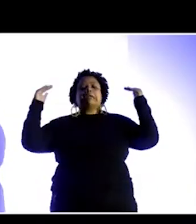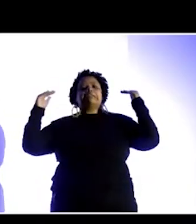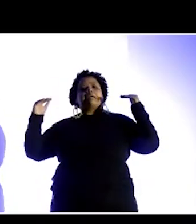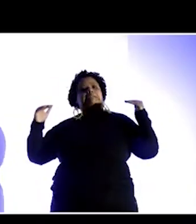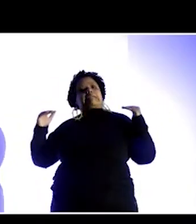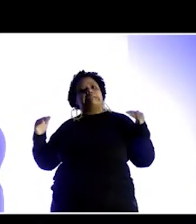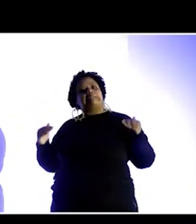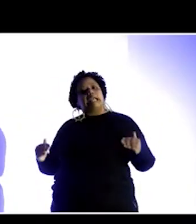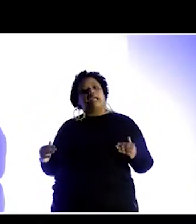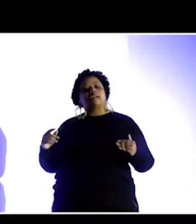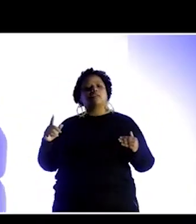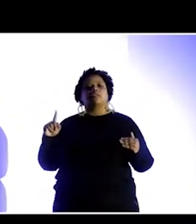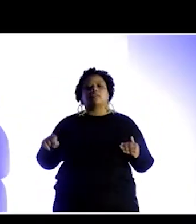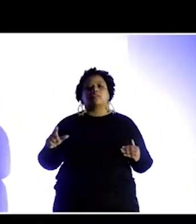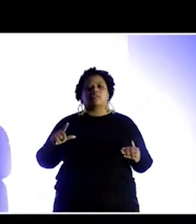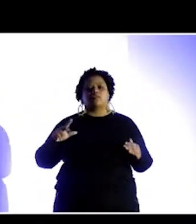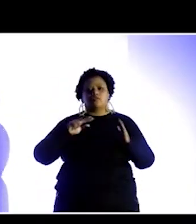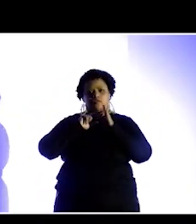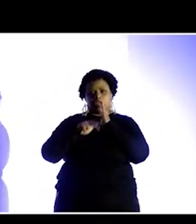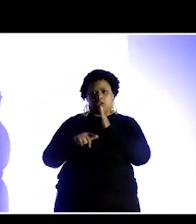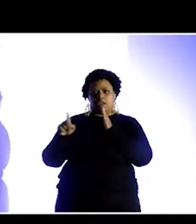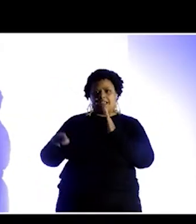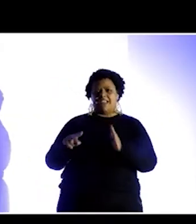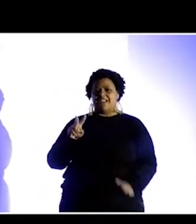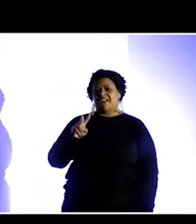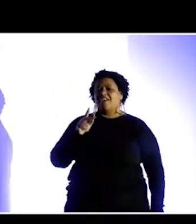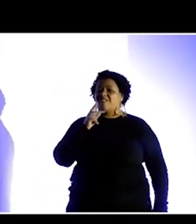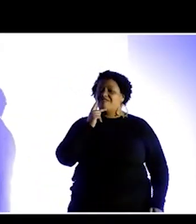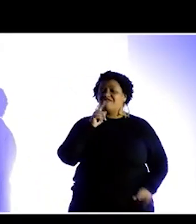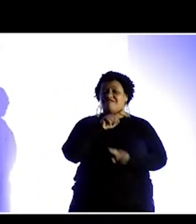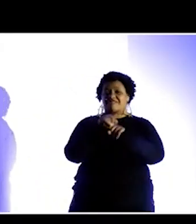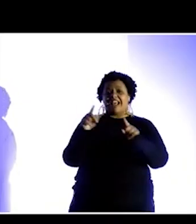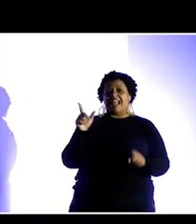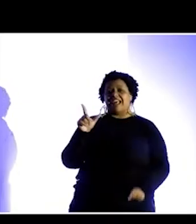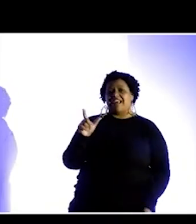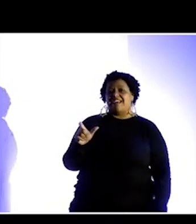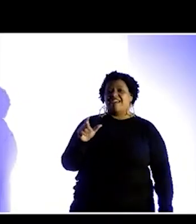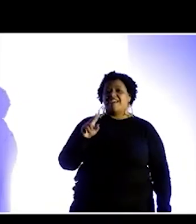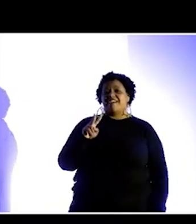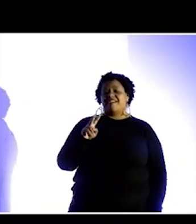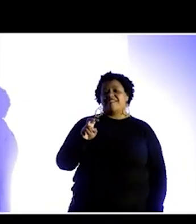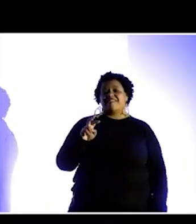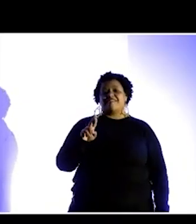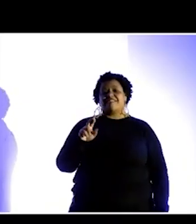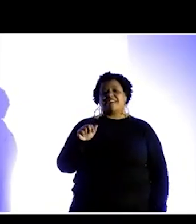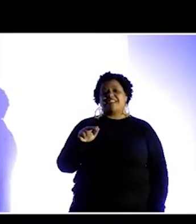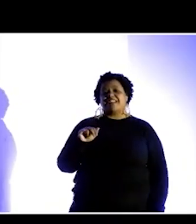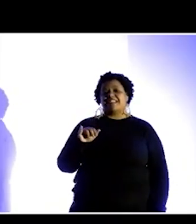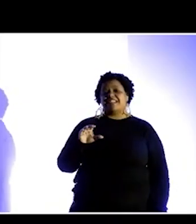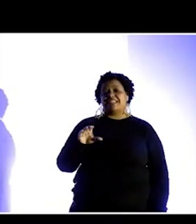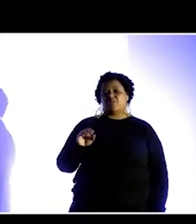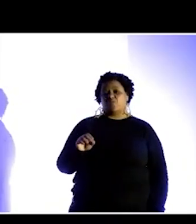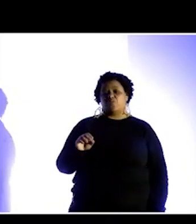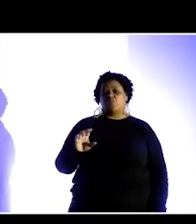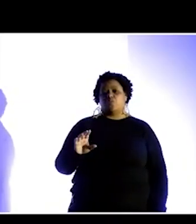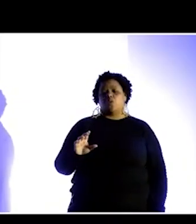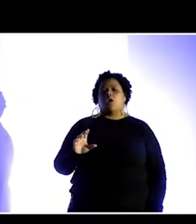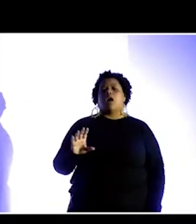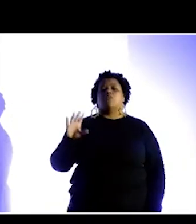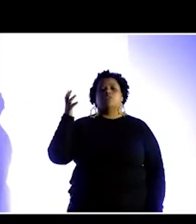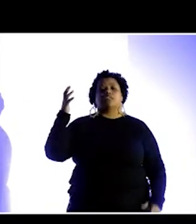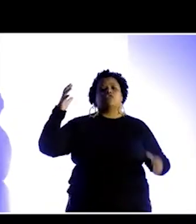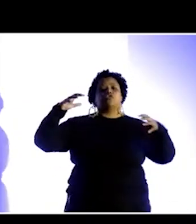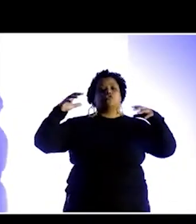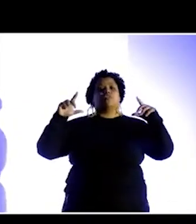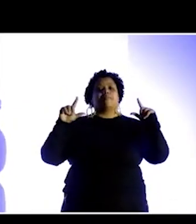gente tem, que são, o pessoal da agricultura chama de veranico, né, aquele período em que chove menos. A tendência, em 2060, que é